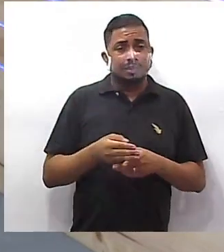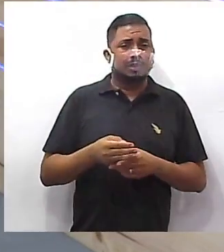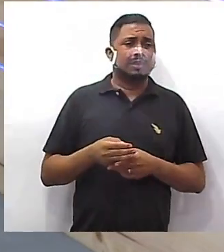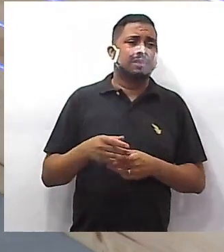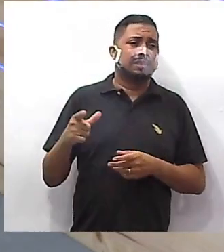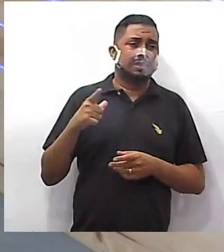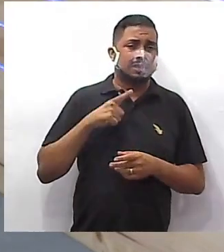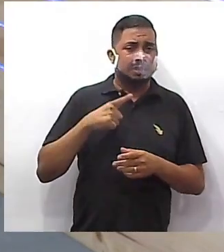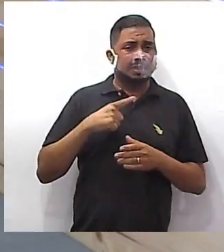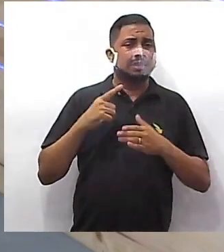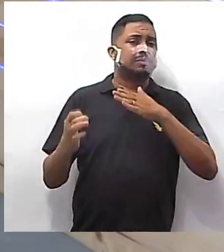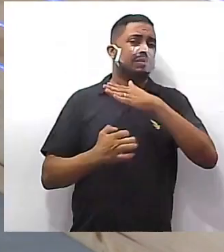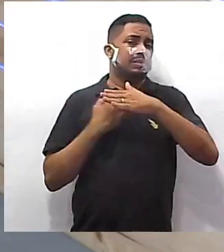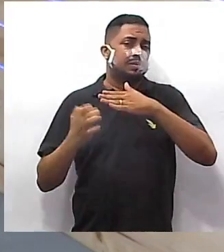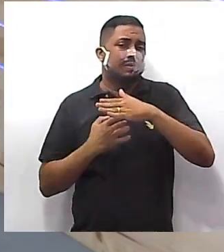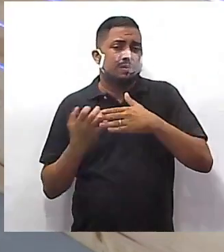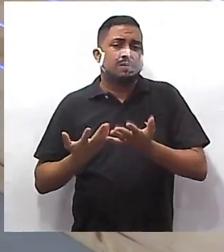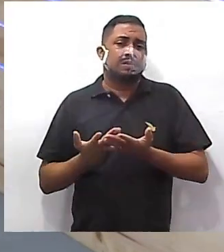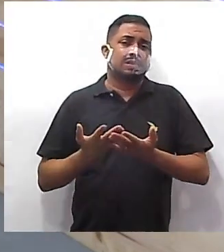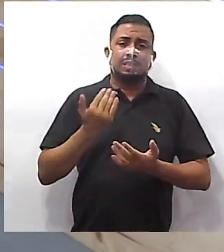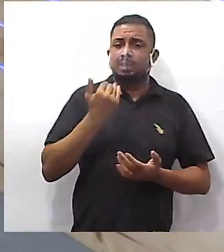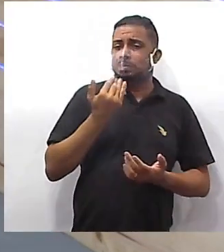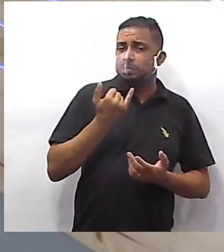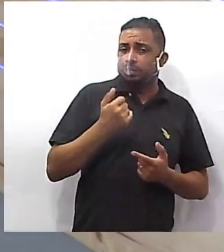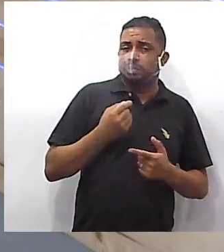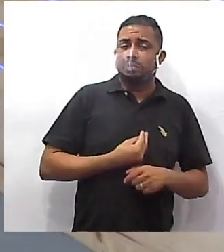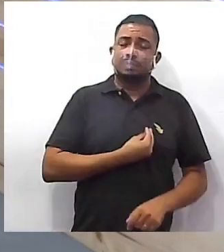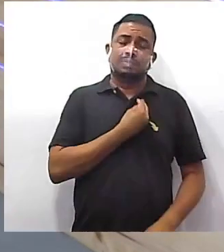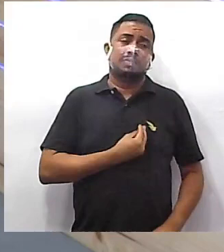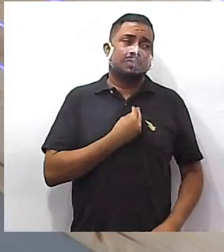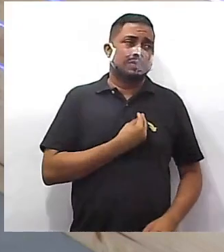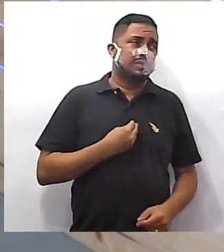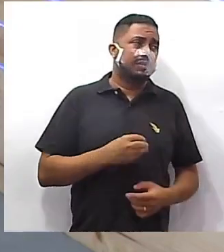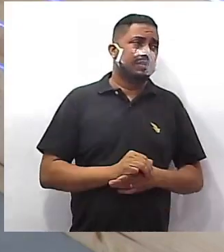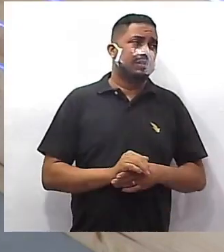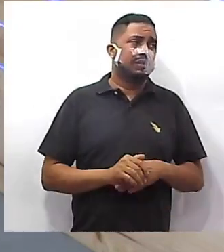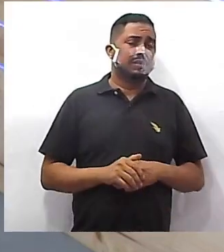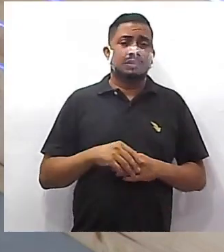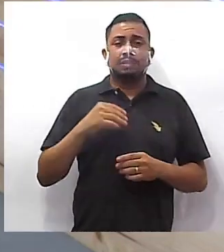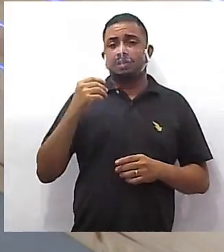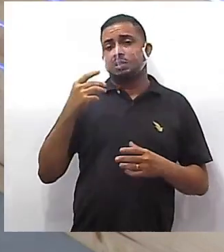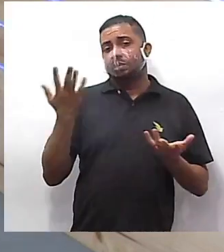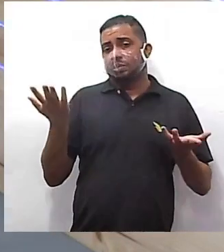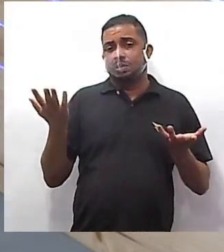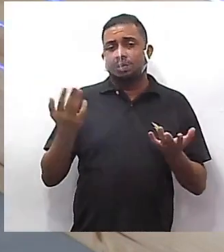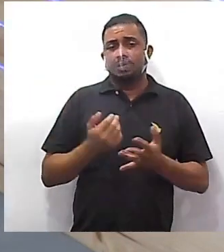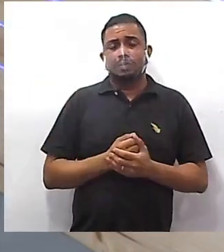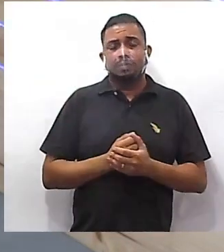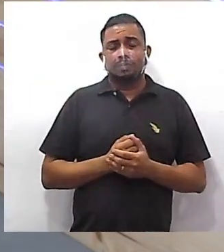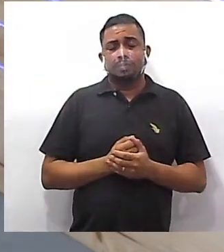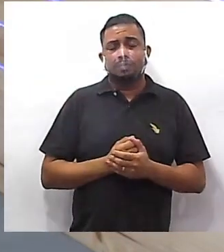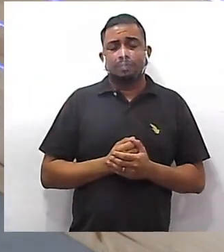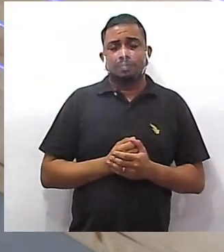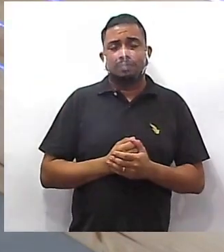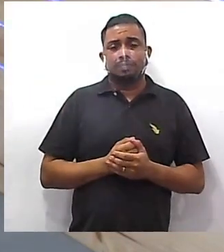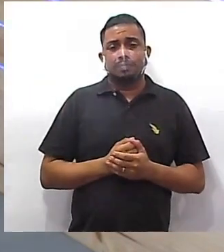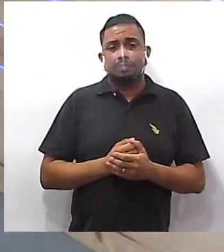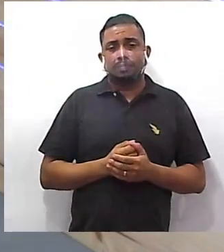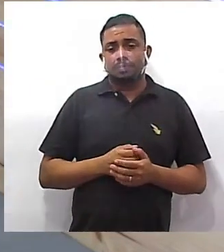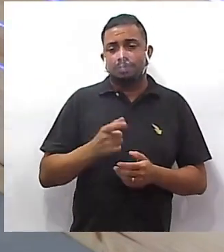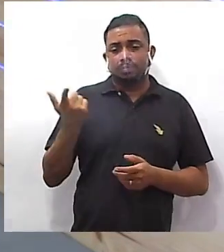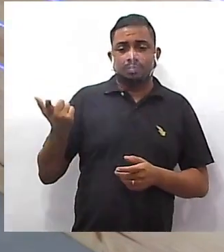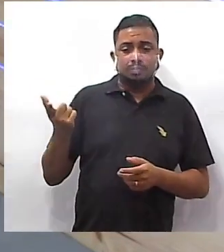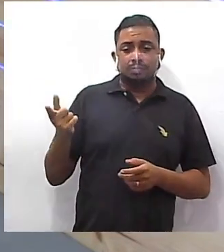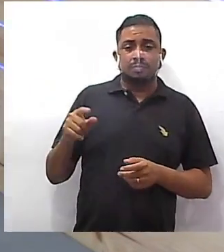para a indústria de alimentos, que convive com, digamos assim, com clínicas